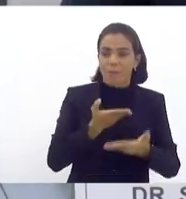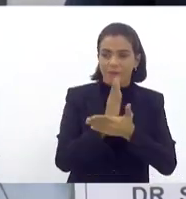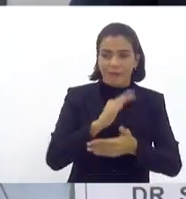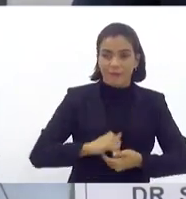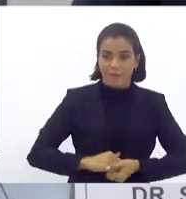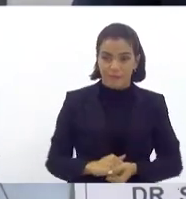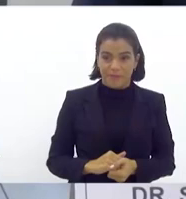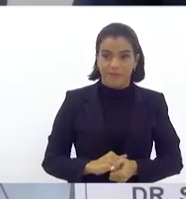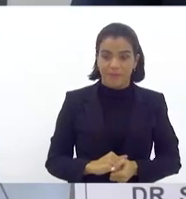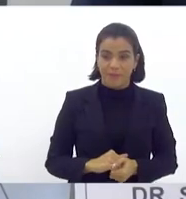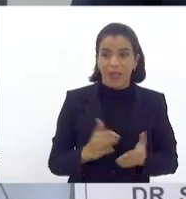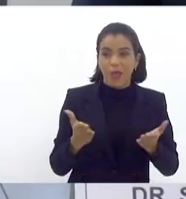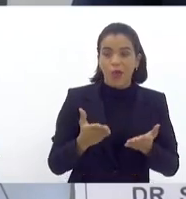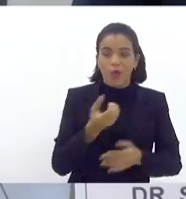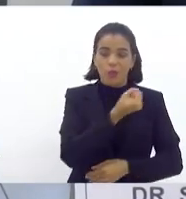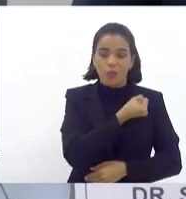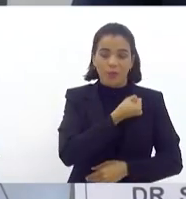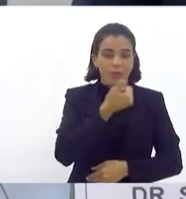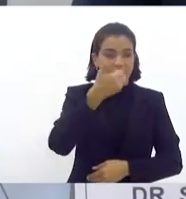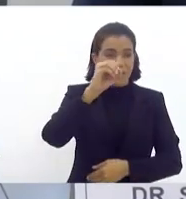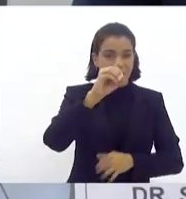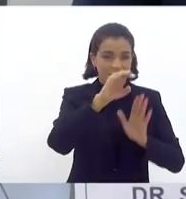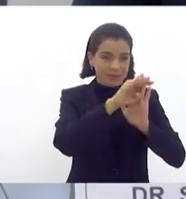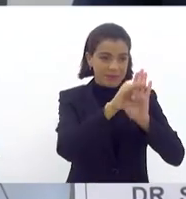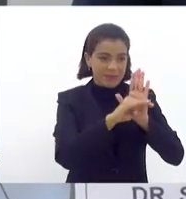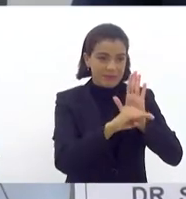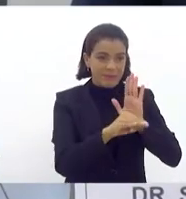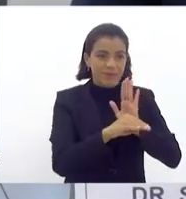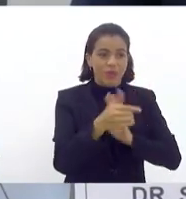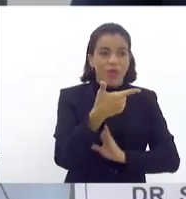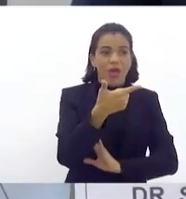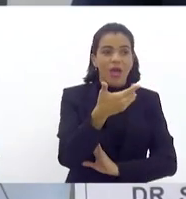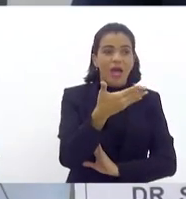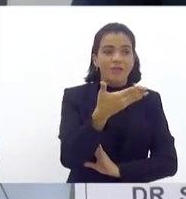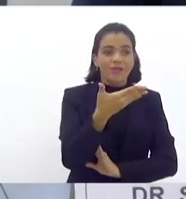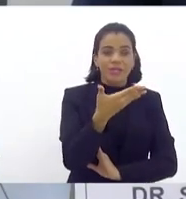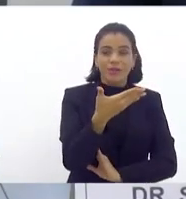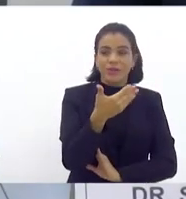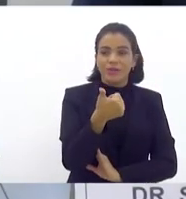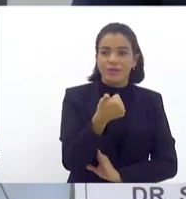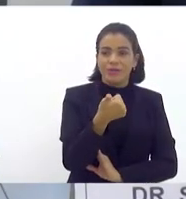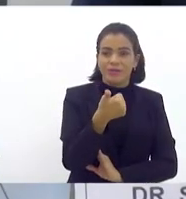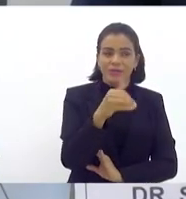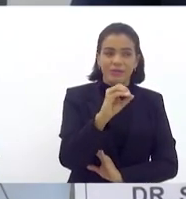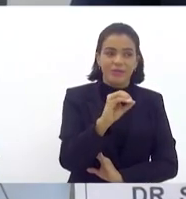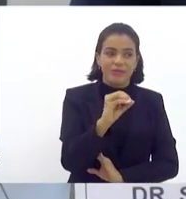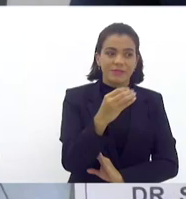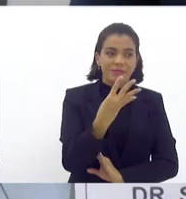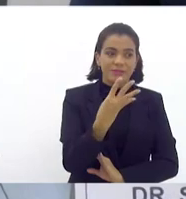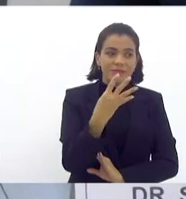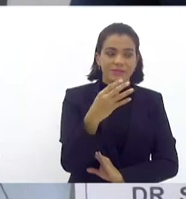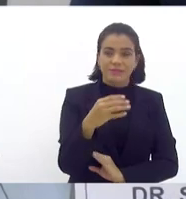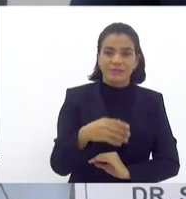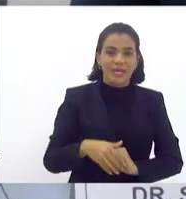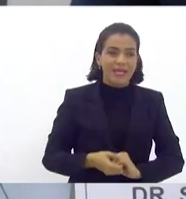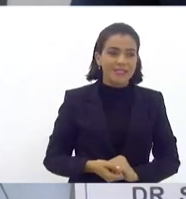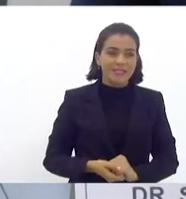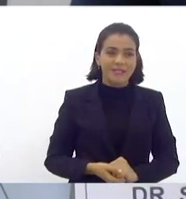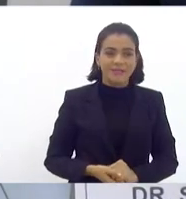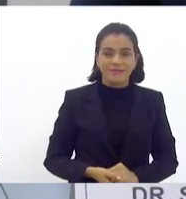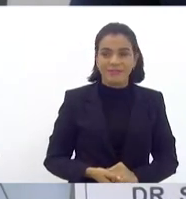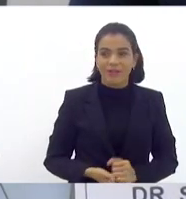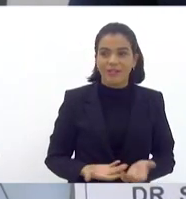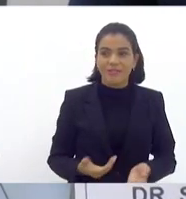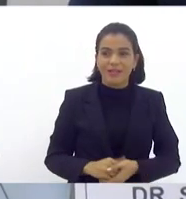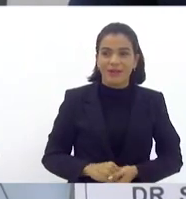aprovados. Passo ao 10 da pauta. É o 402 de 23, de autoria do deputado Luiz Cláudio Ribeiro, que determina que as empresas de grande porte do Estado